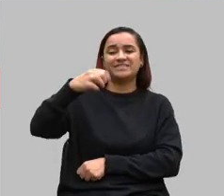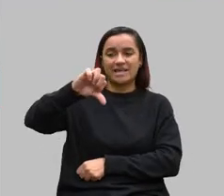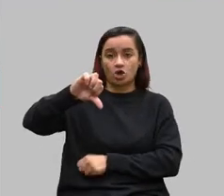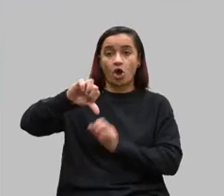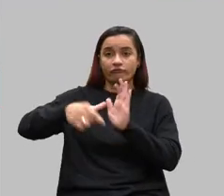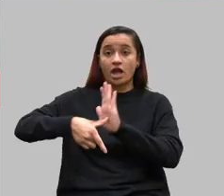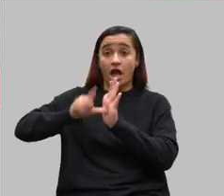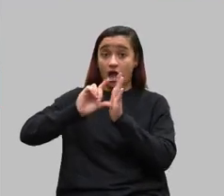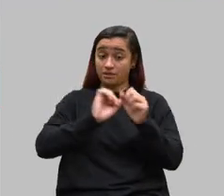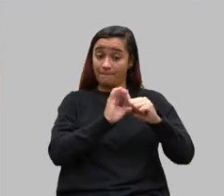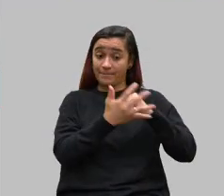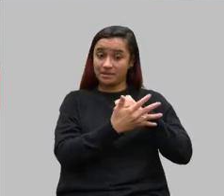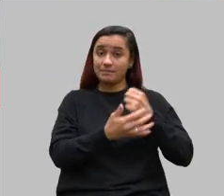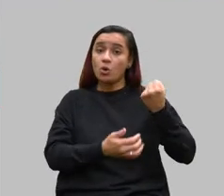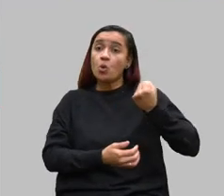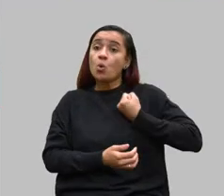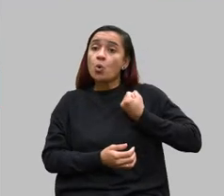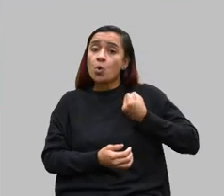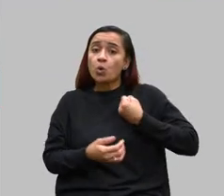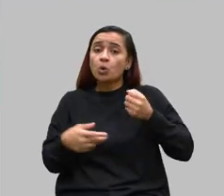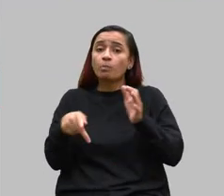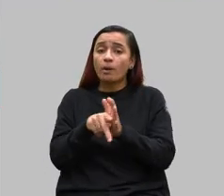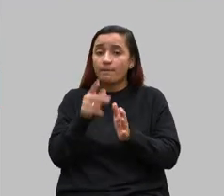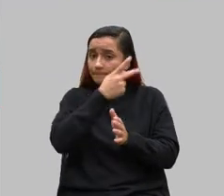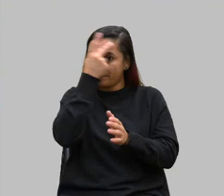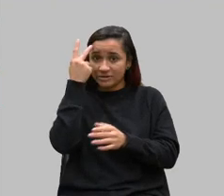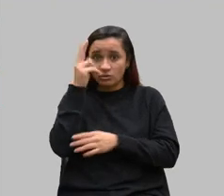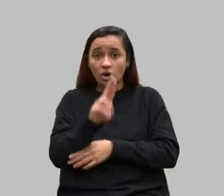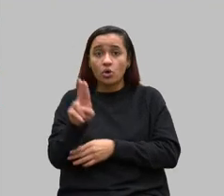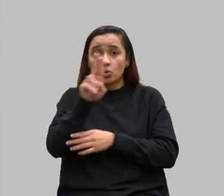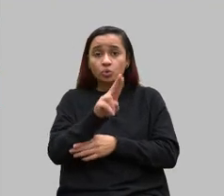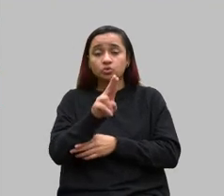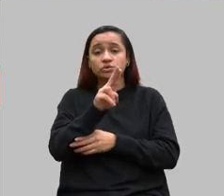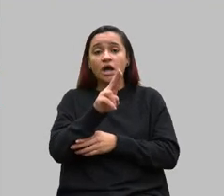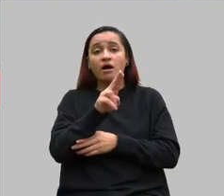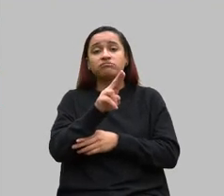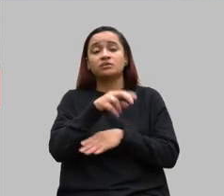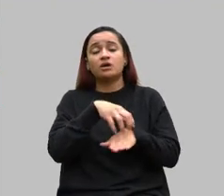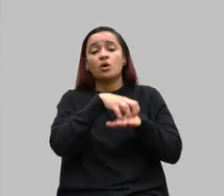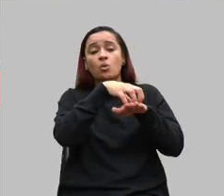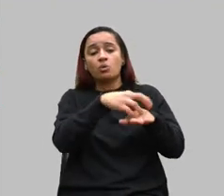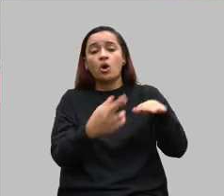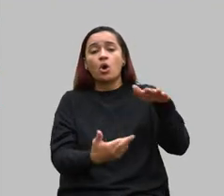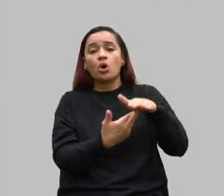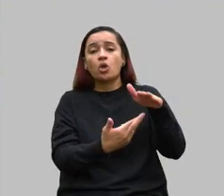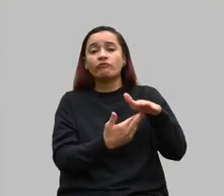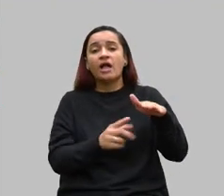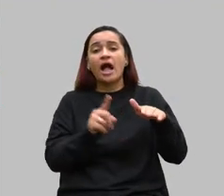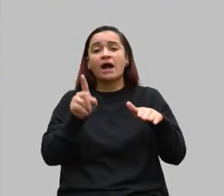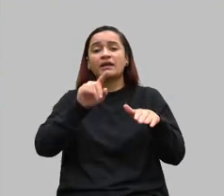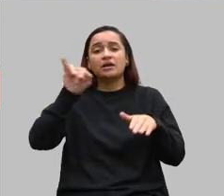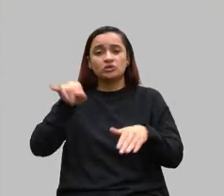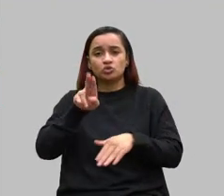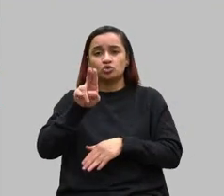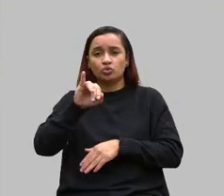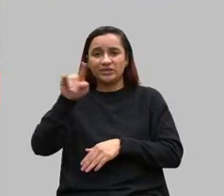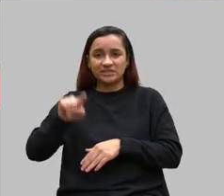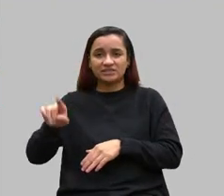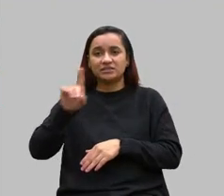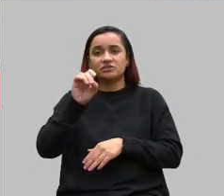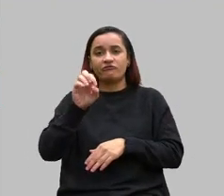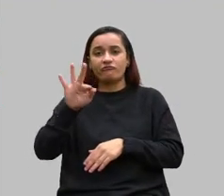número Diário de passageiros no sistema de transporte público rodoviário em Juiz de Fora era de 450.000